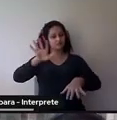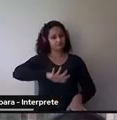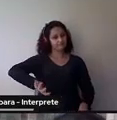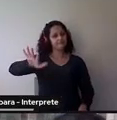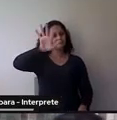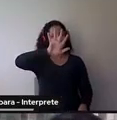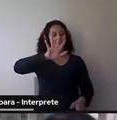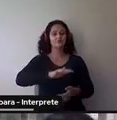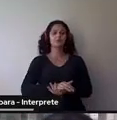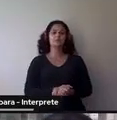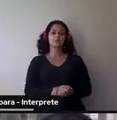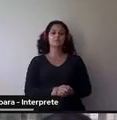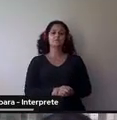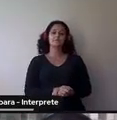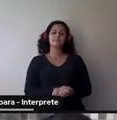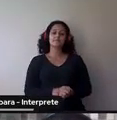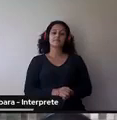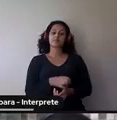Bem,